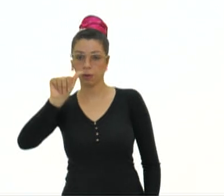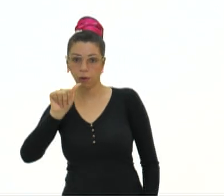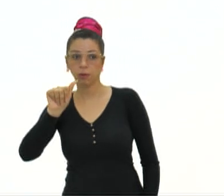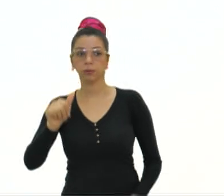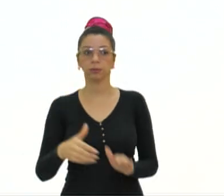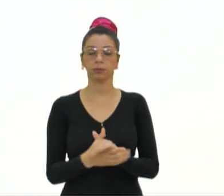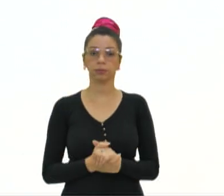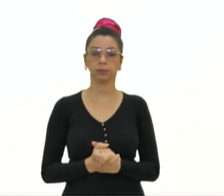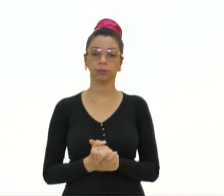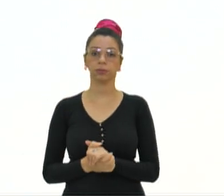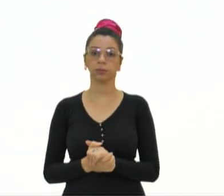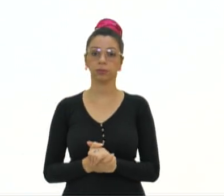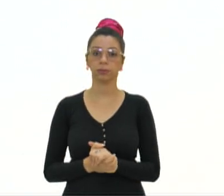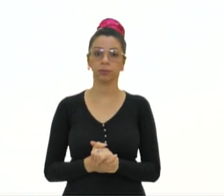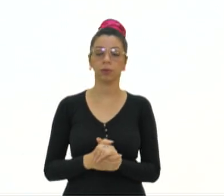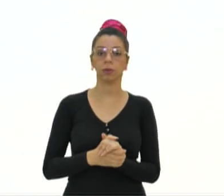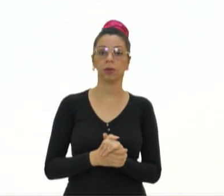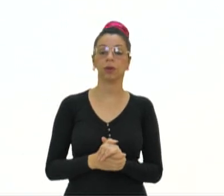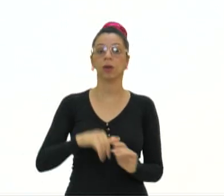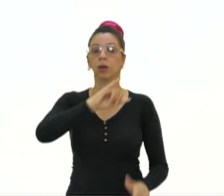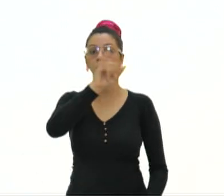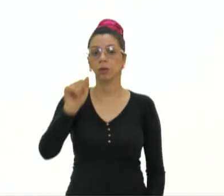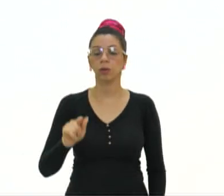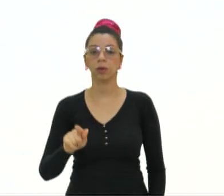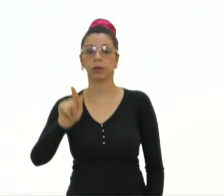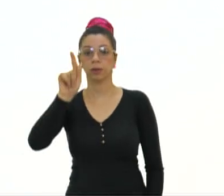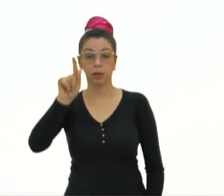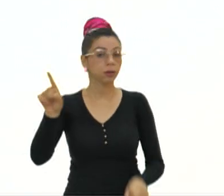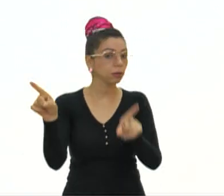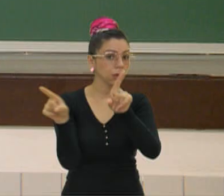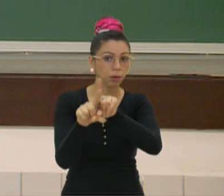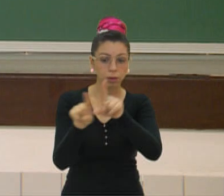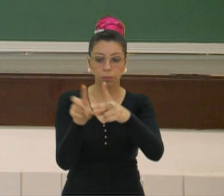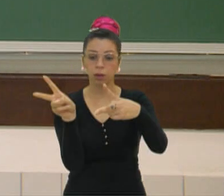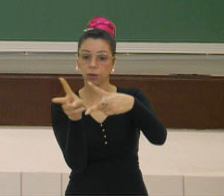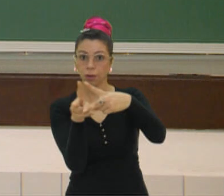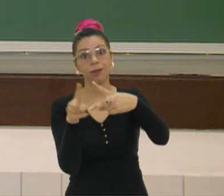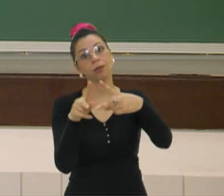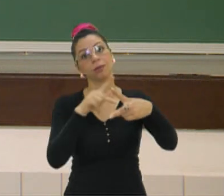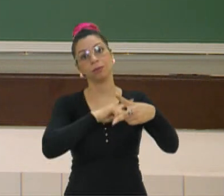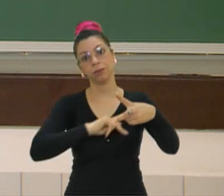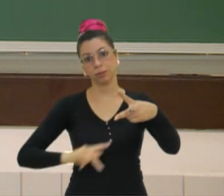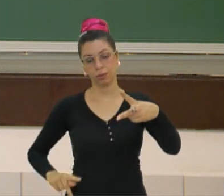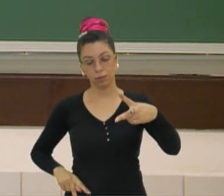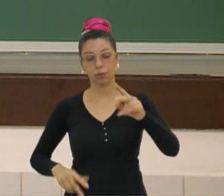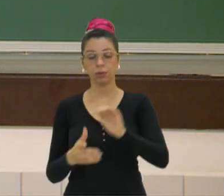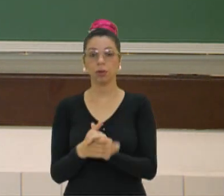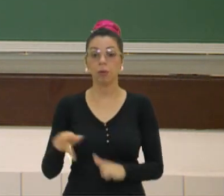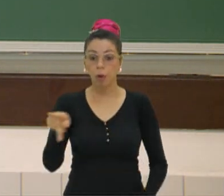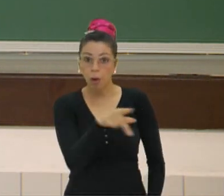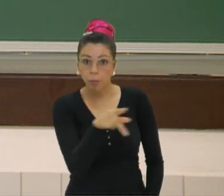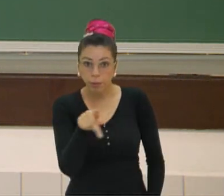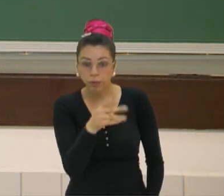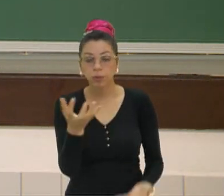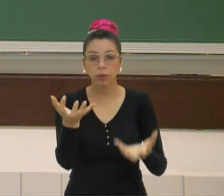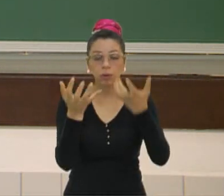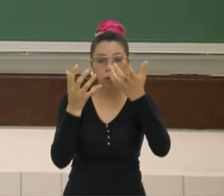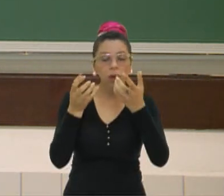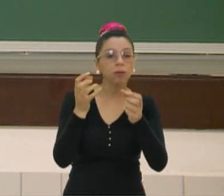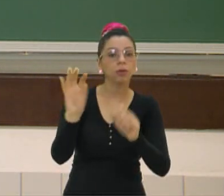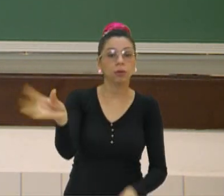do Brizola, e o João Goulart, que também vai ser presidente. Então, daqui o professor quer que se lembre de dois